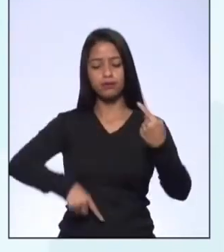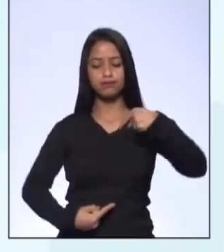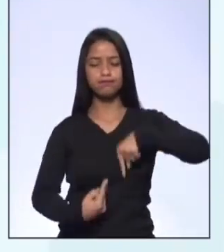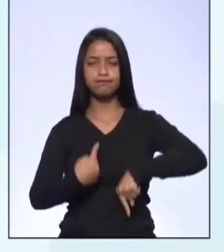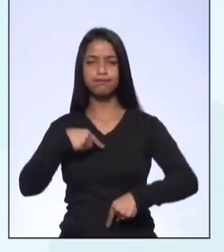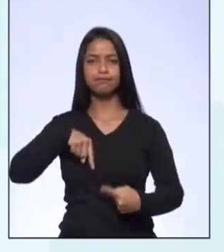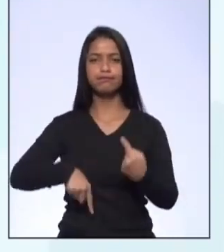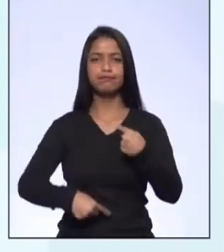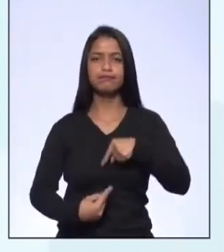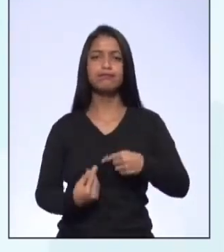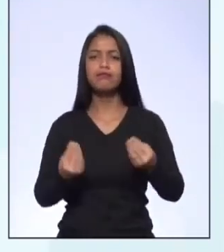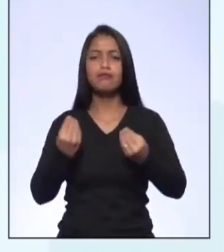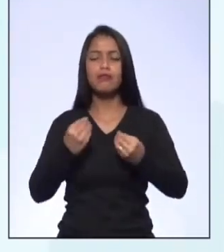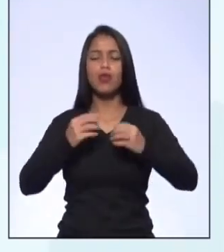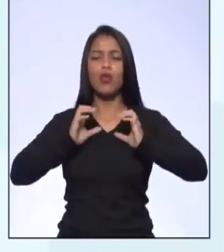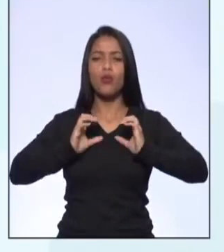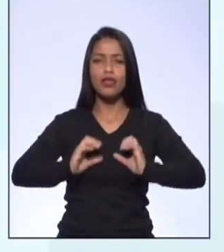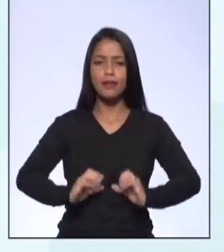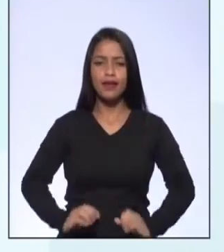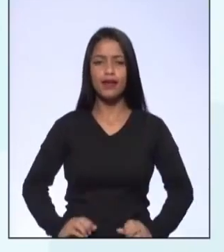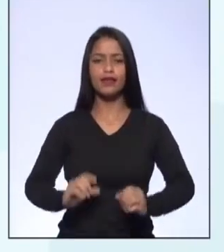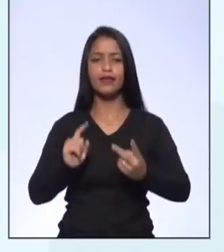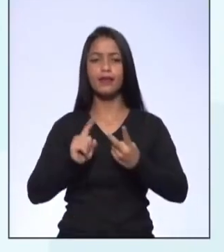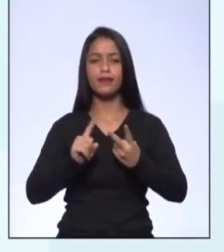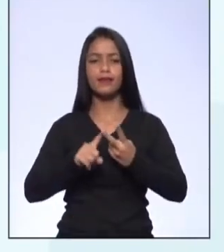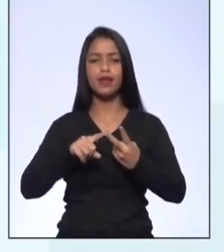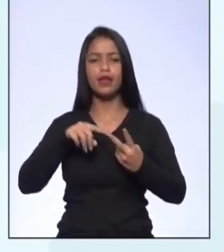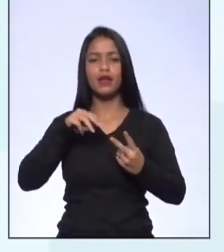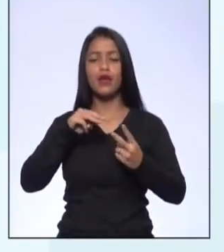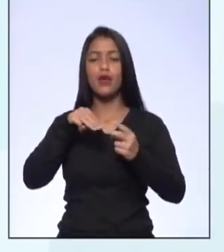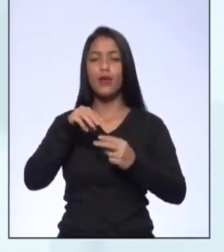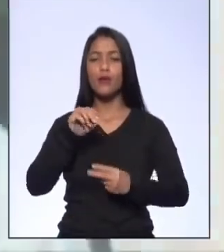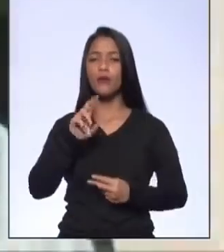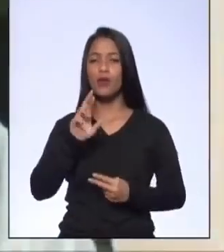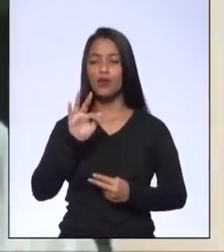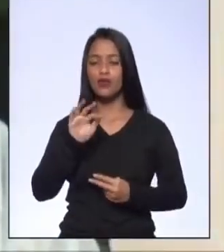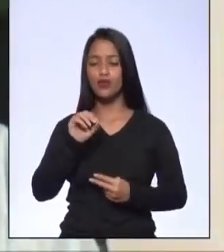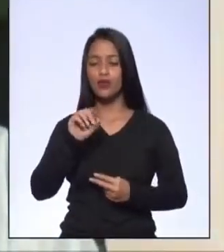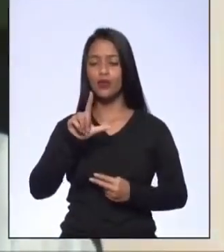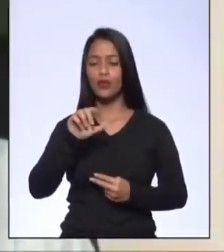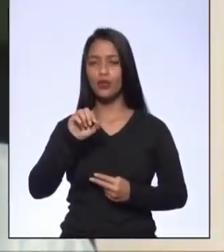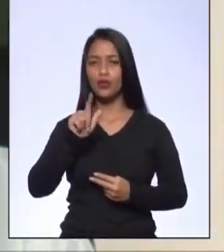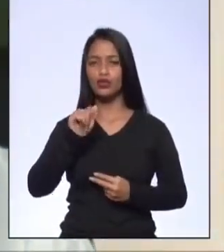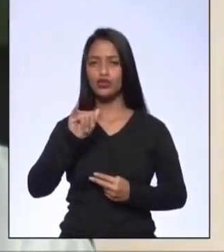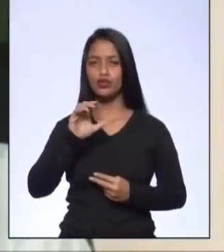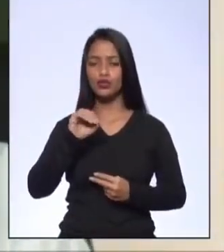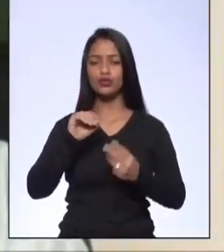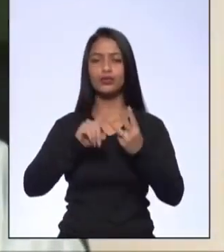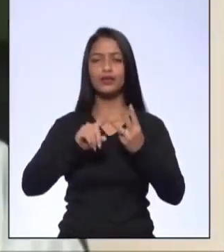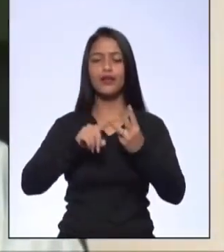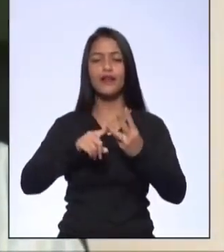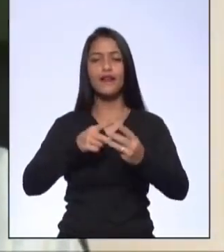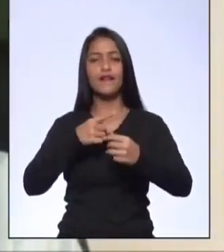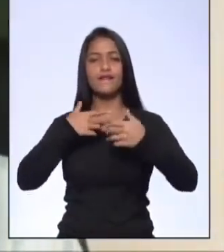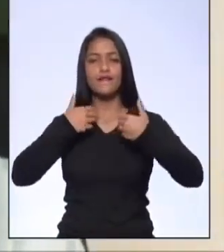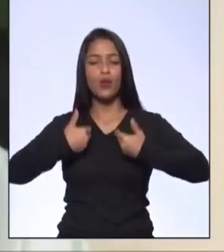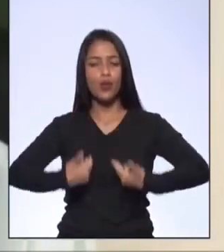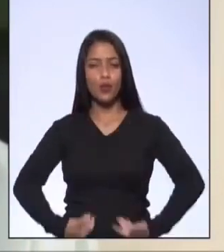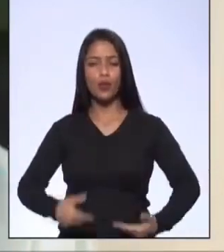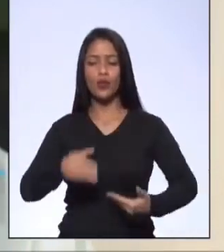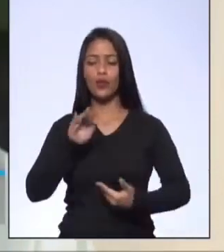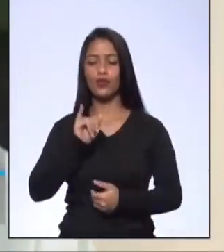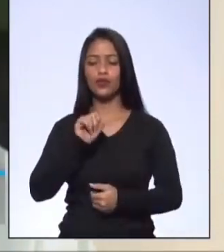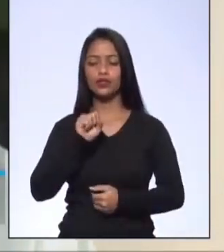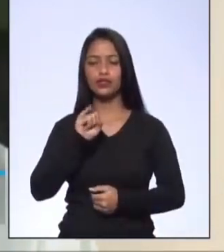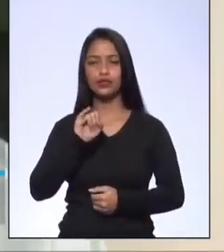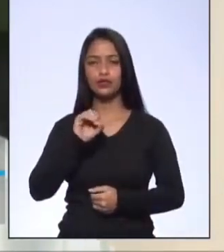nos aspectos comportamentais, morfológicos e fisiológicos. Muito bem, gente.